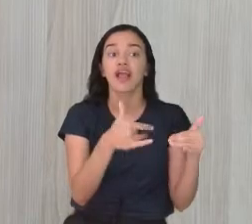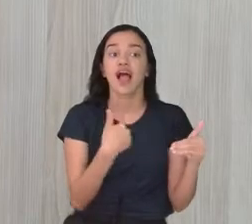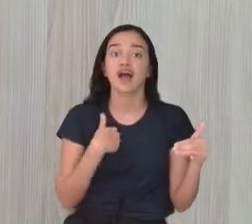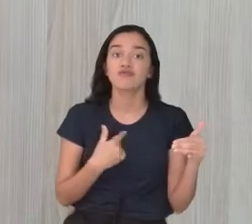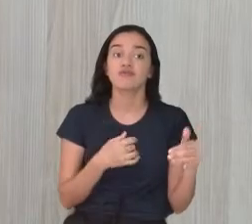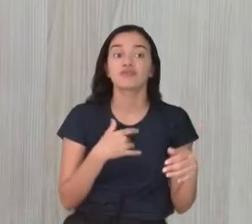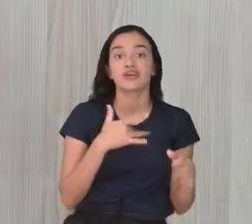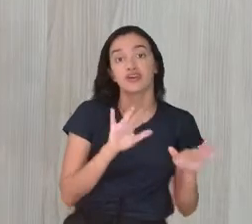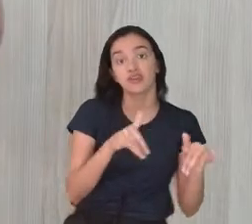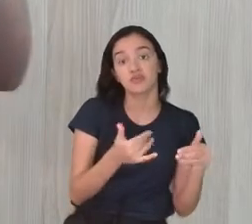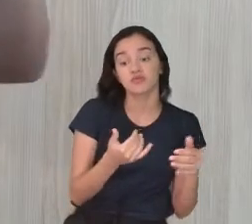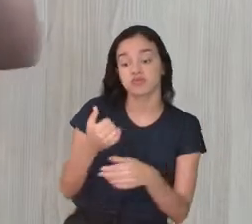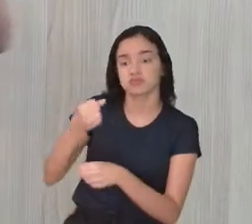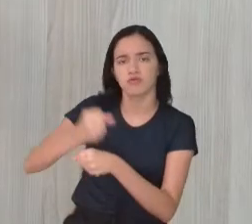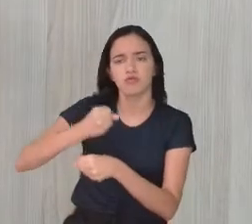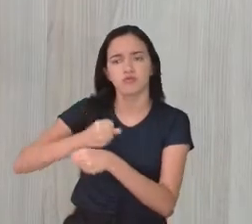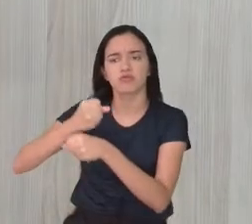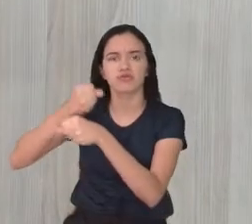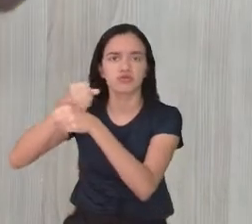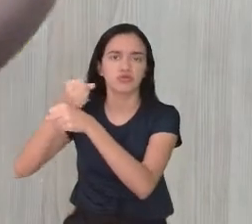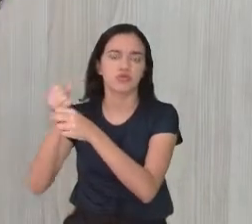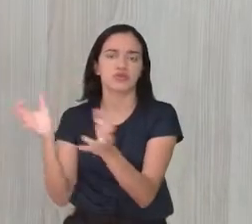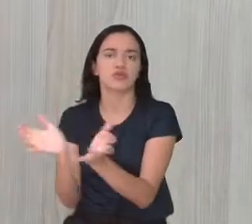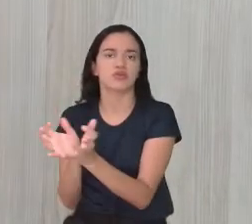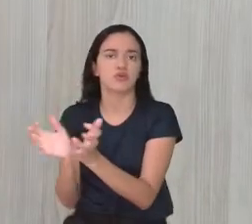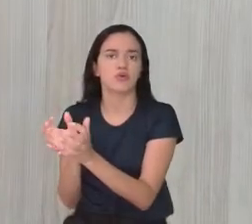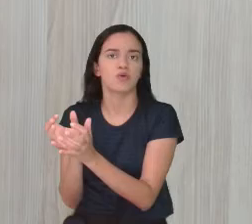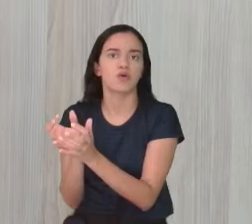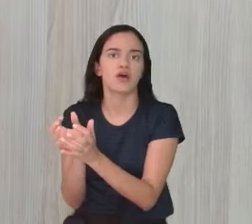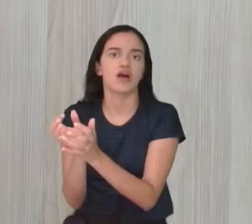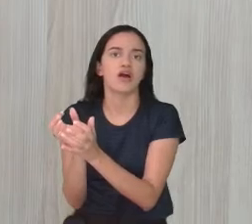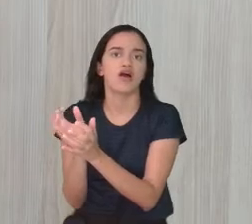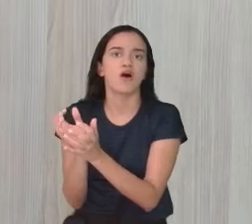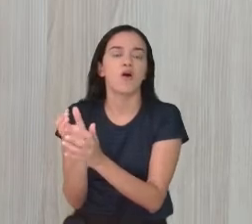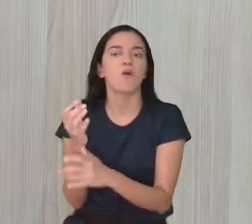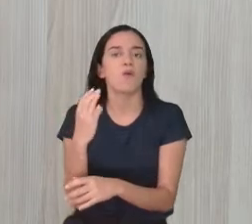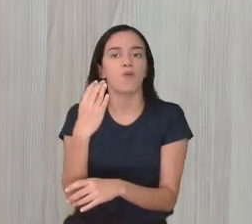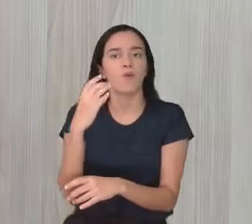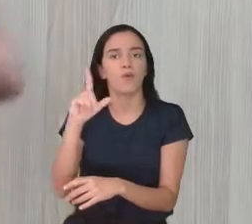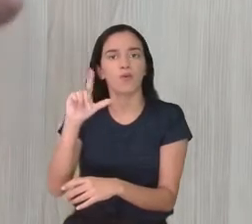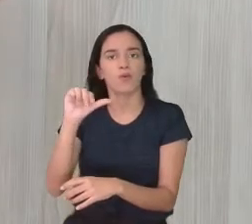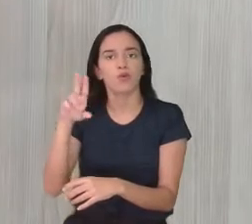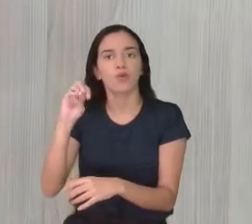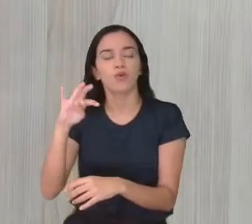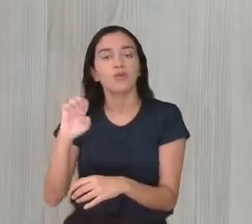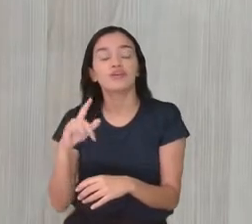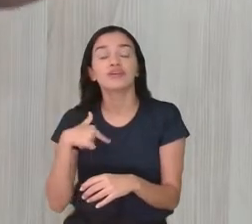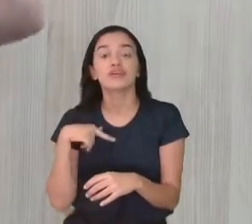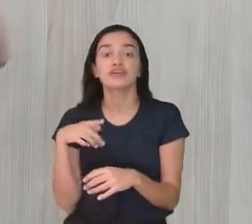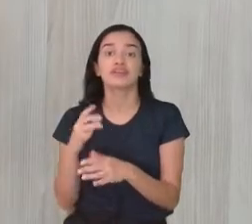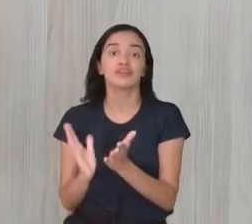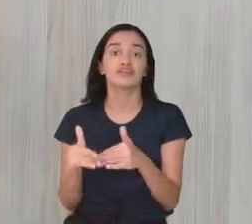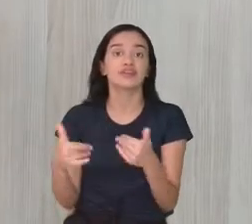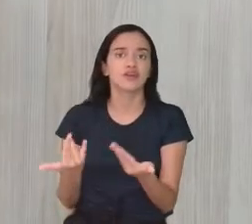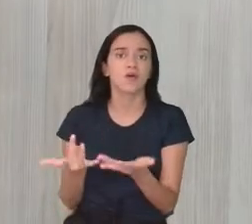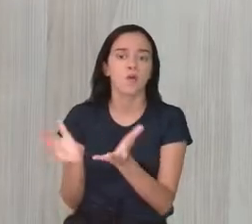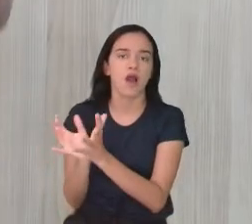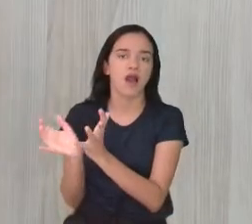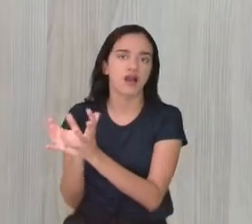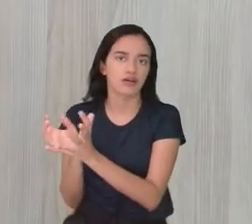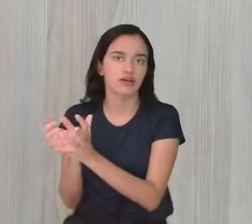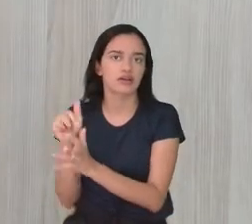um clube. Aí constrói o clube e reserva aquela natureza do clube para eles. E quem está ao redor começa a perder,